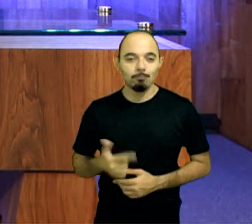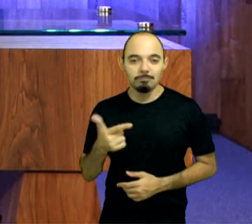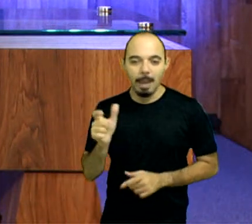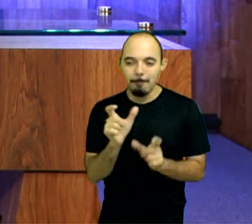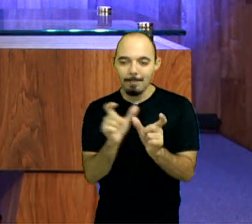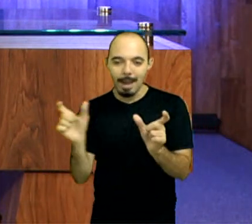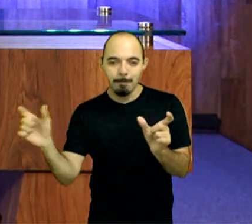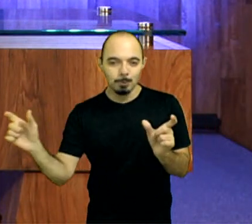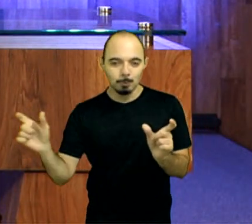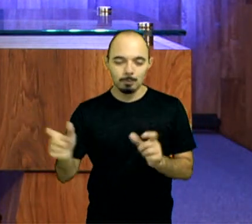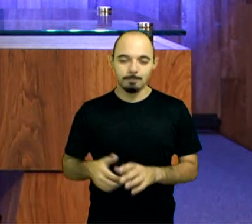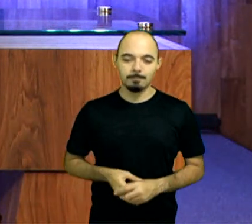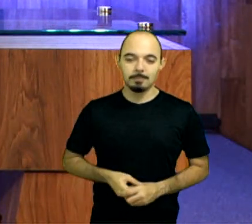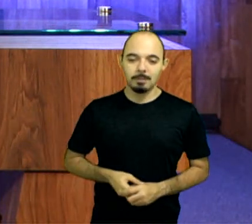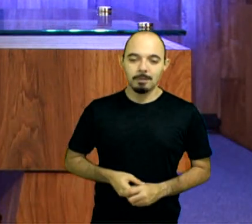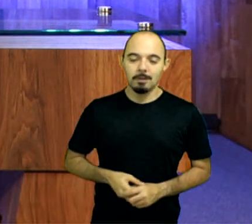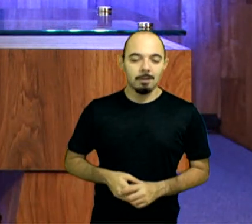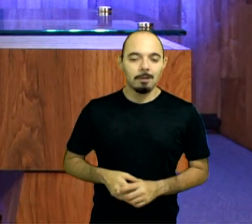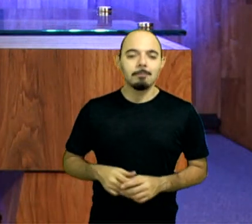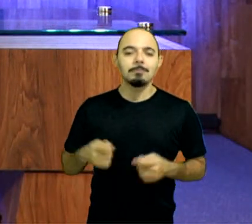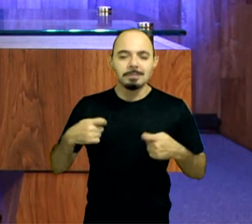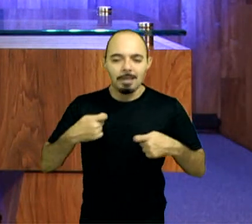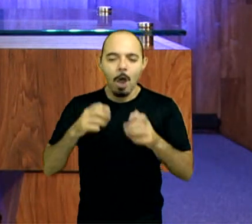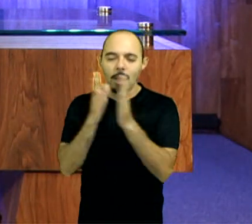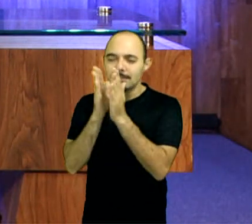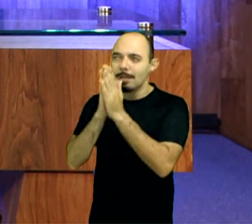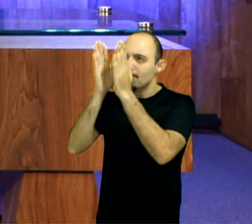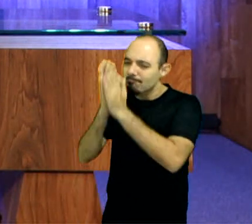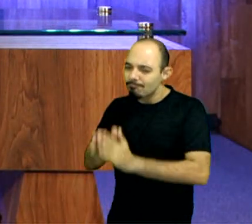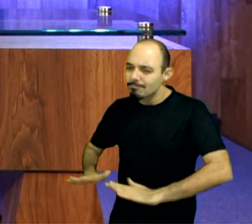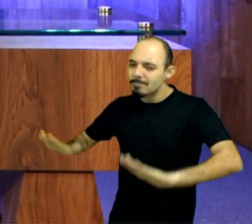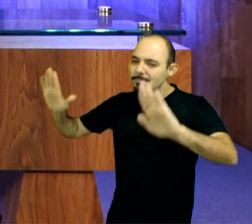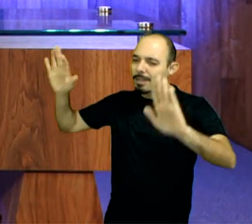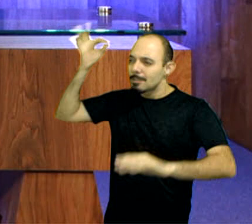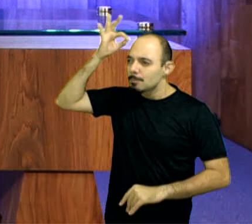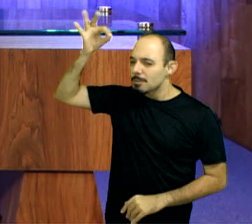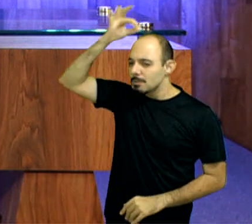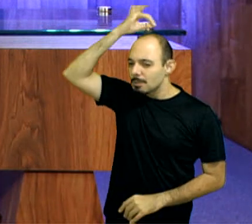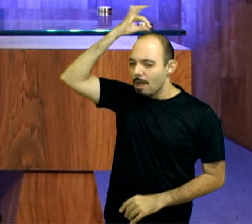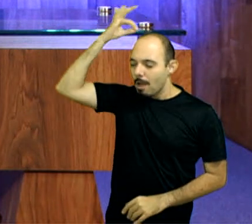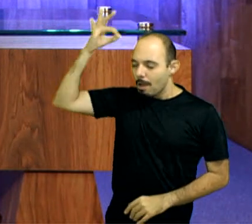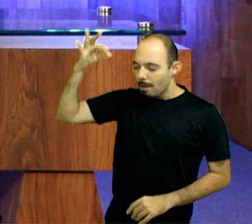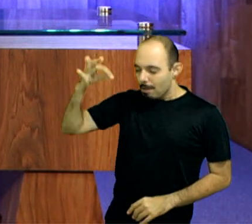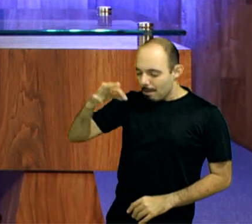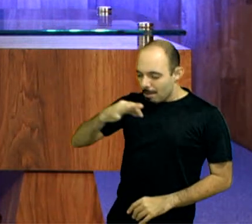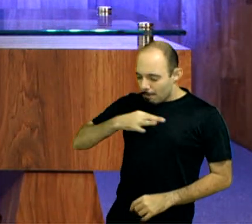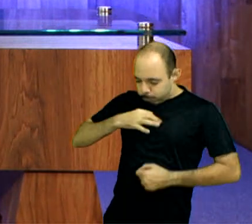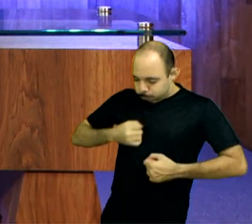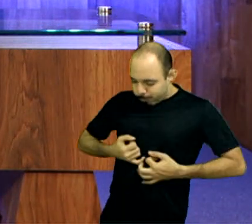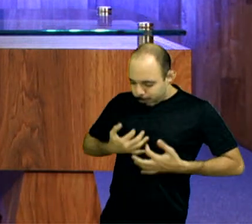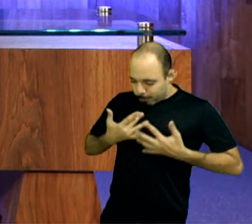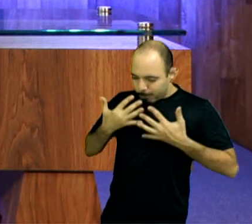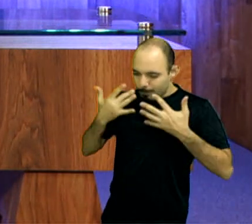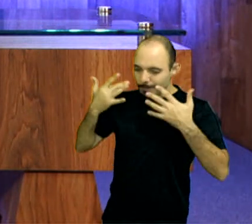próprio Espírito de Deus vai tocando no coração da gente. E a gente vai entendendo: pô, isso não está legal.